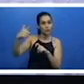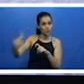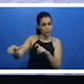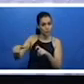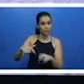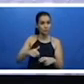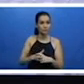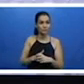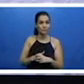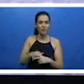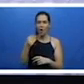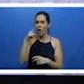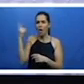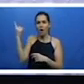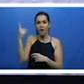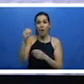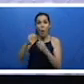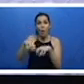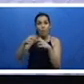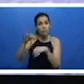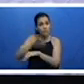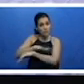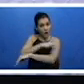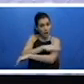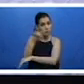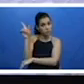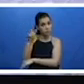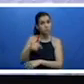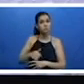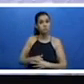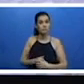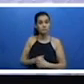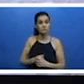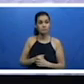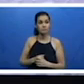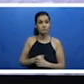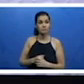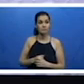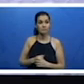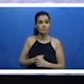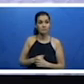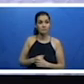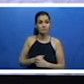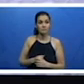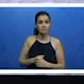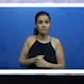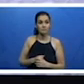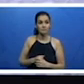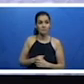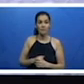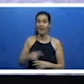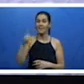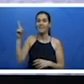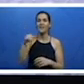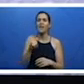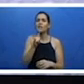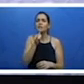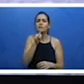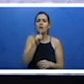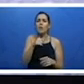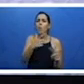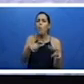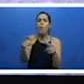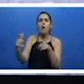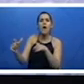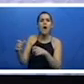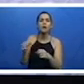Aqui se encontram alguns ovos de sapos. Aqui alguns exemplos de lugares onde esses animais